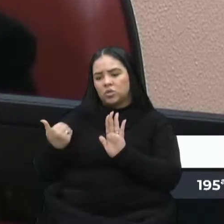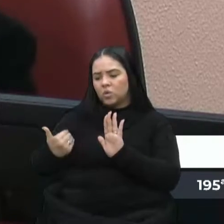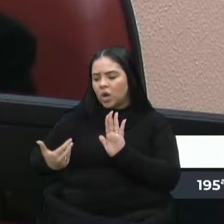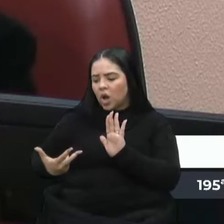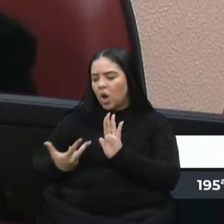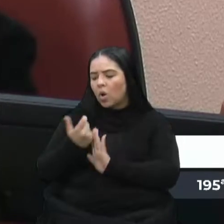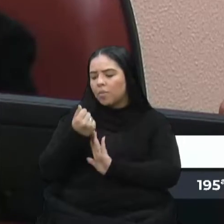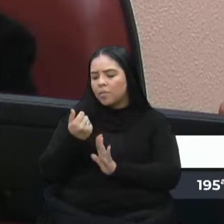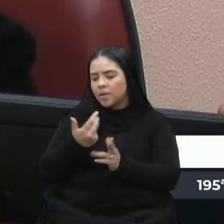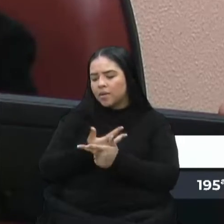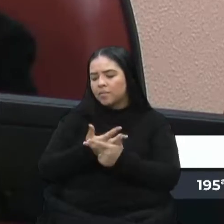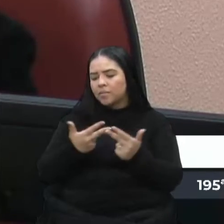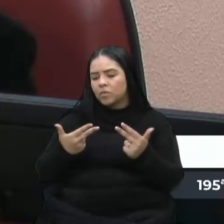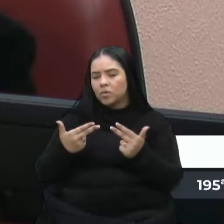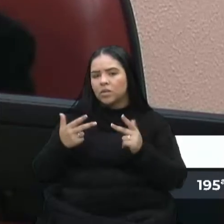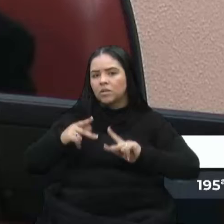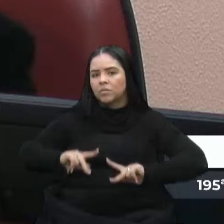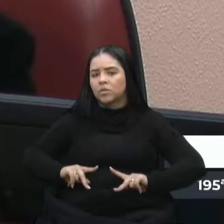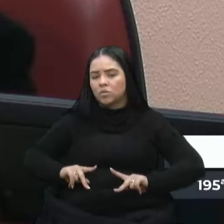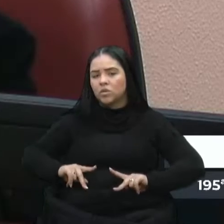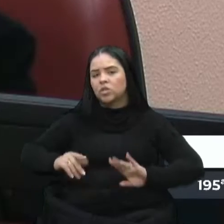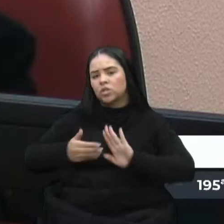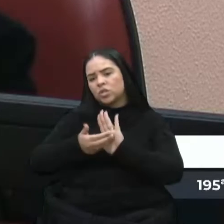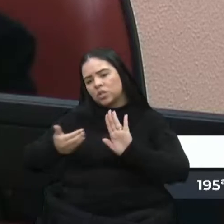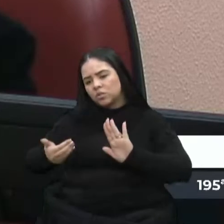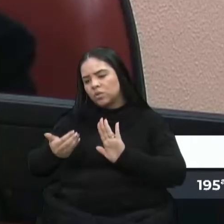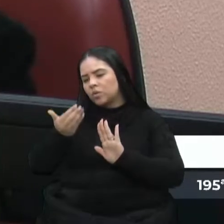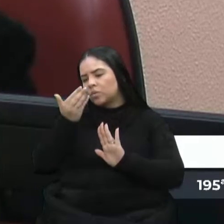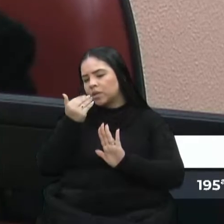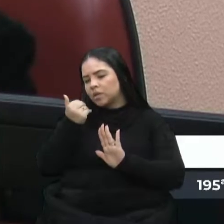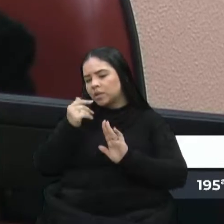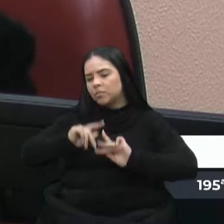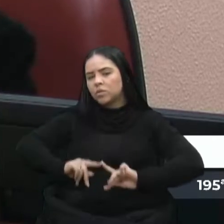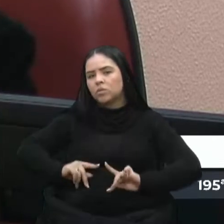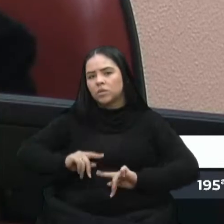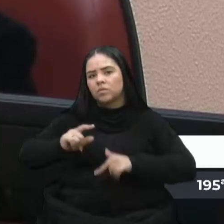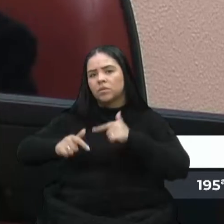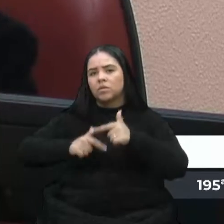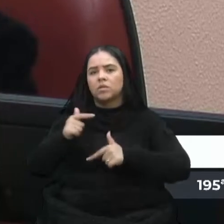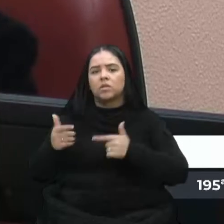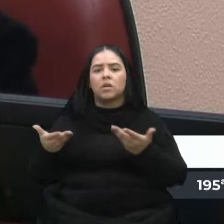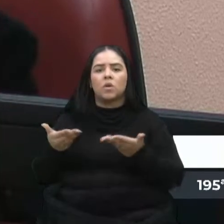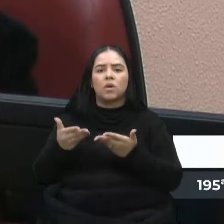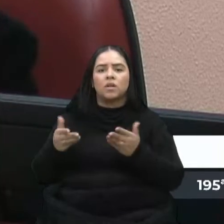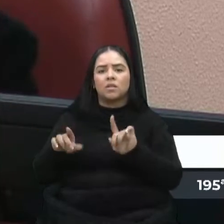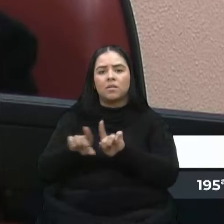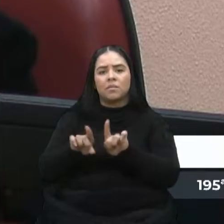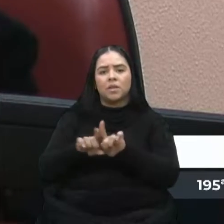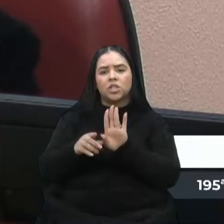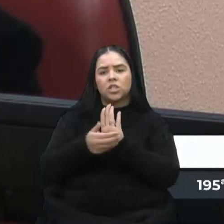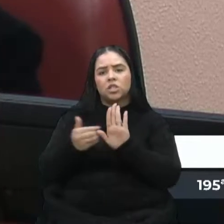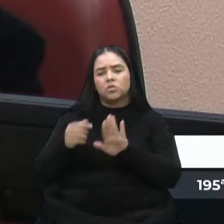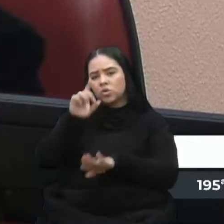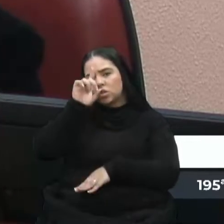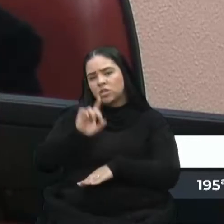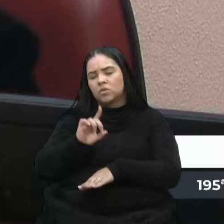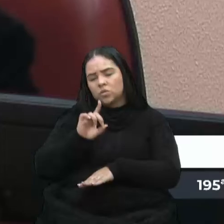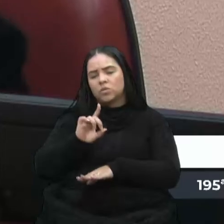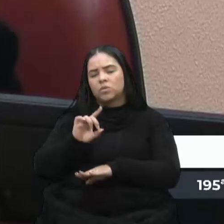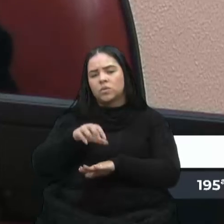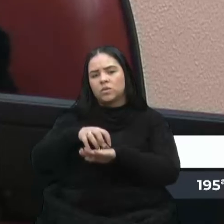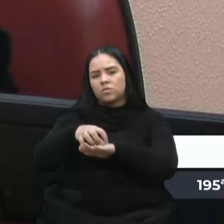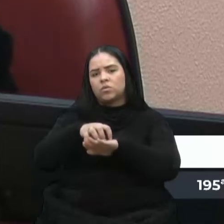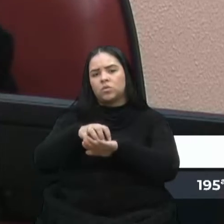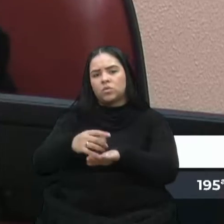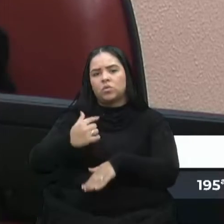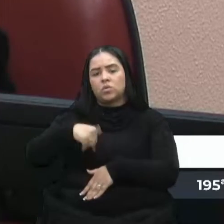o poder de alimentação do nosso trabalhador, e agora estão tirando o direito do transporte também do nosso trabalhador. Então, nós temos